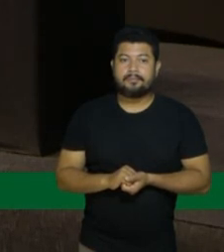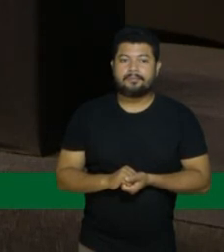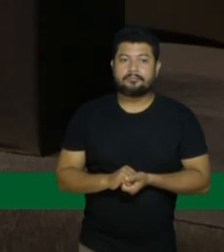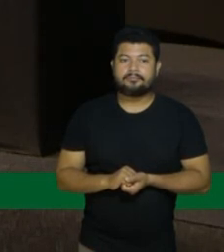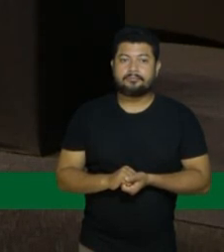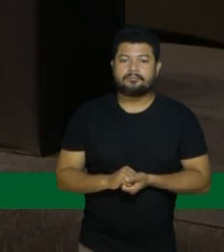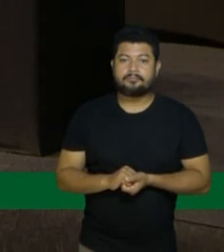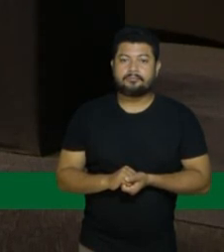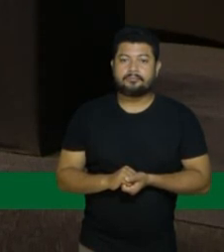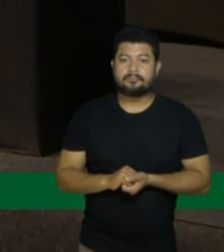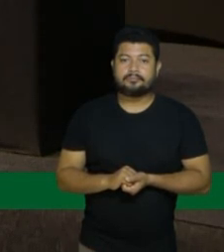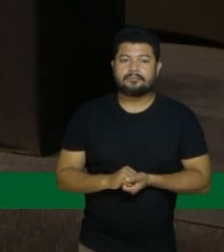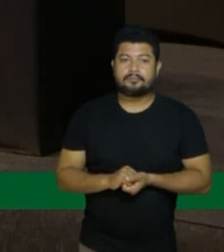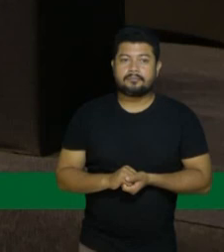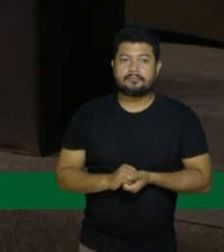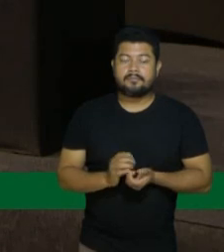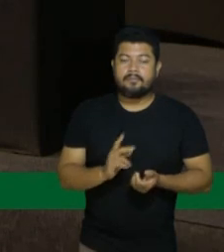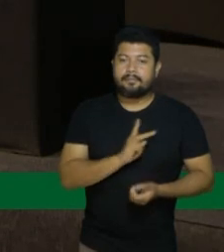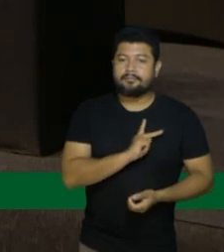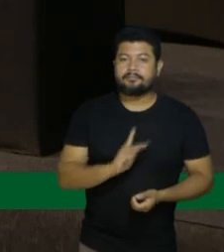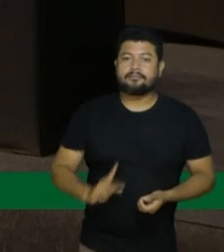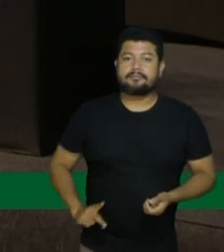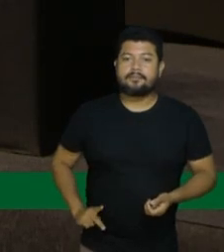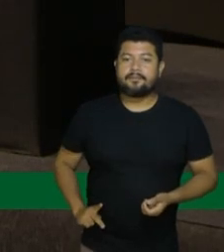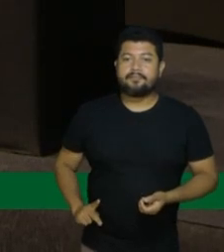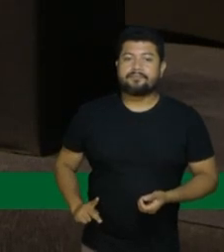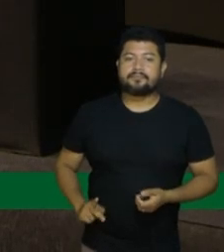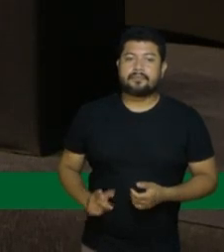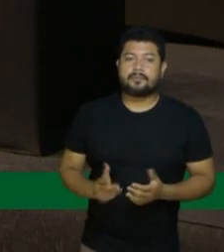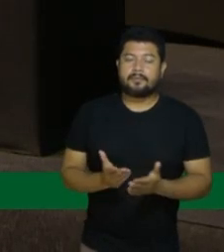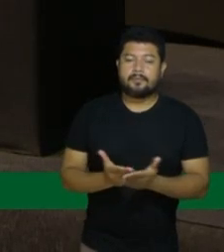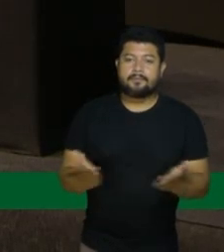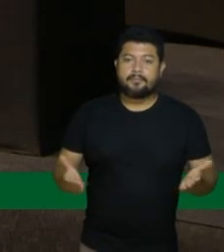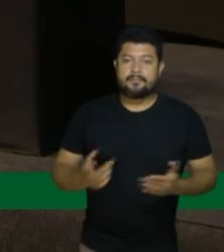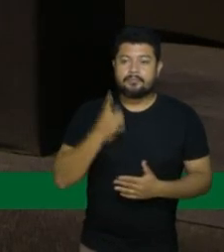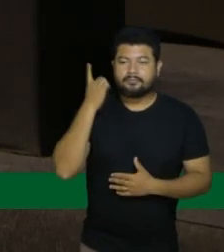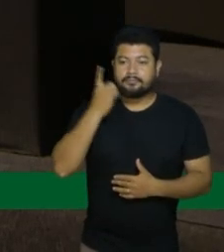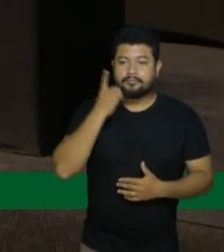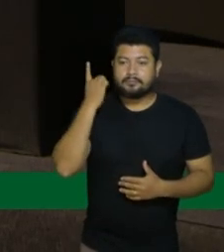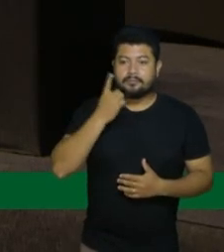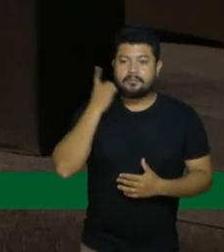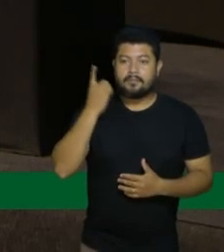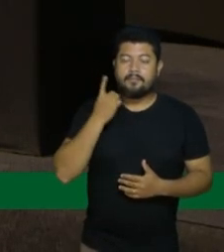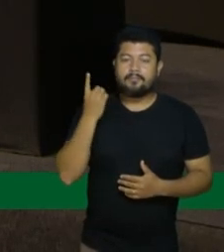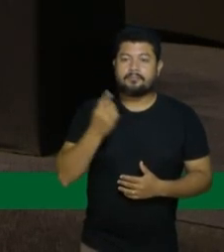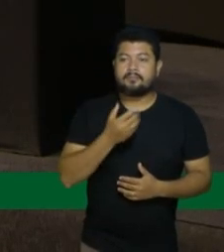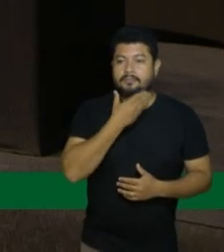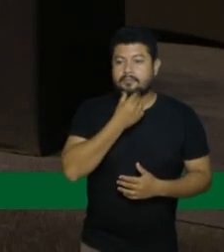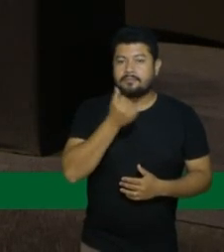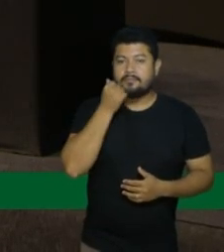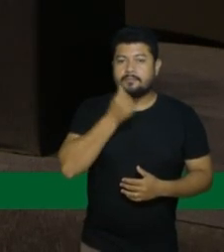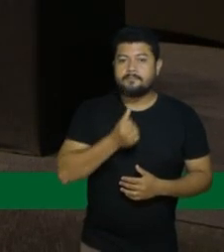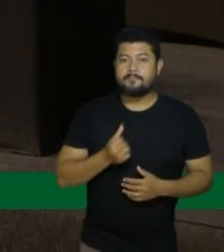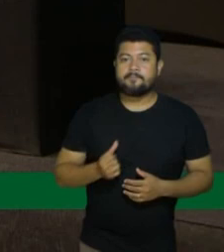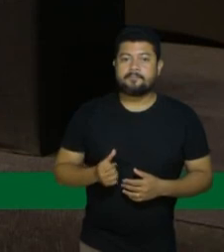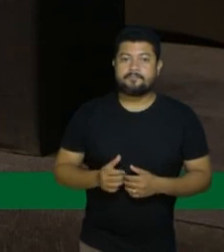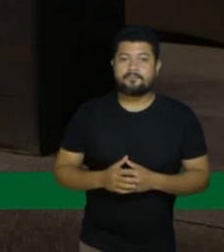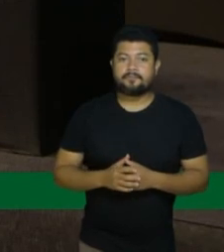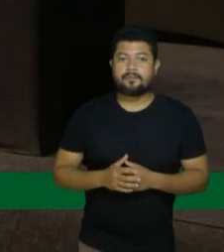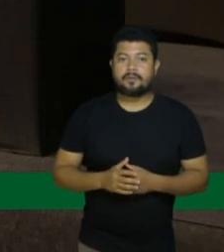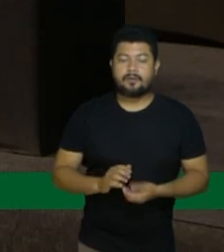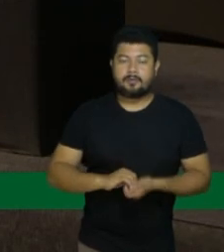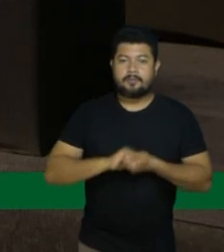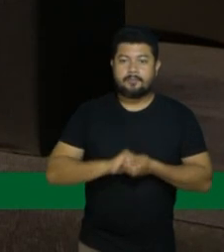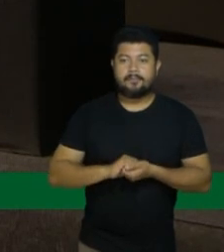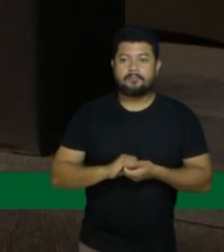Lunelli senhor presidente Prados Deputados deputadas o meu cumprimento especial